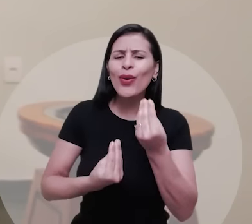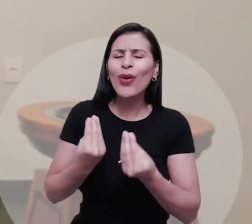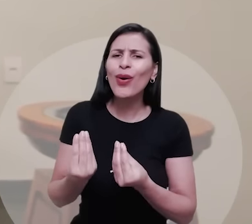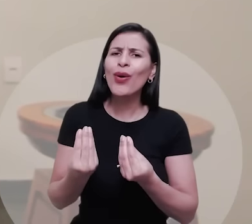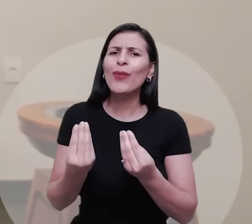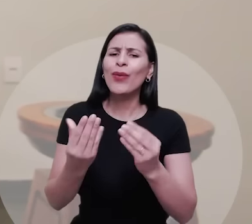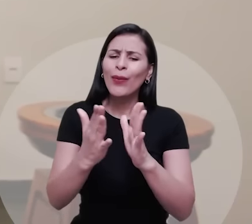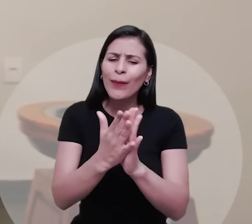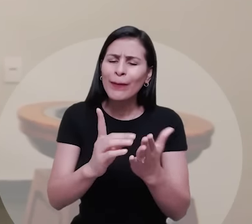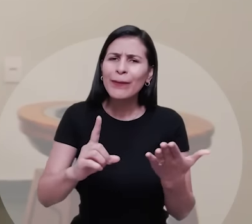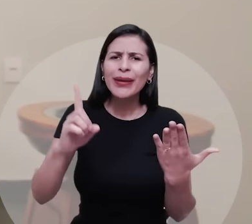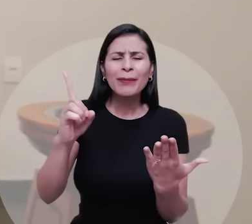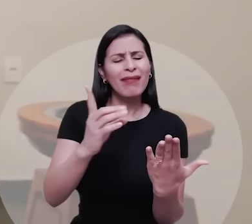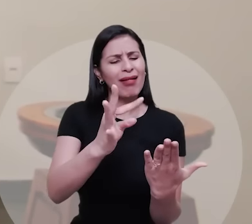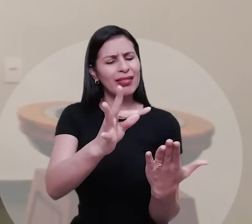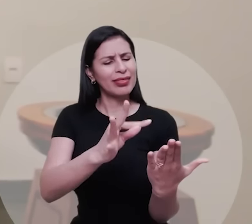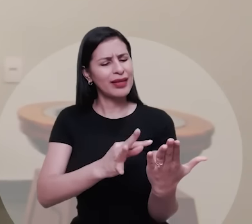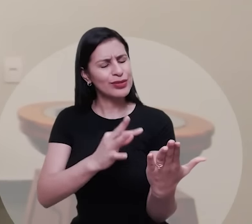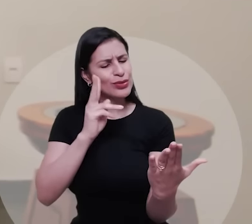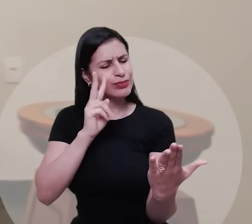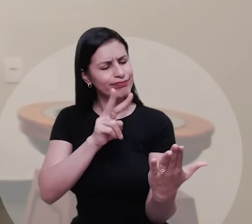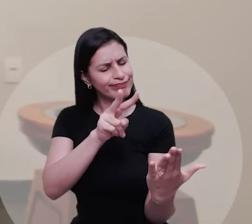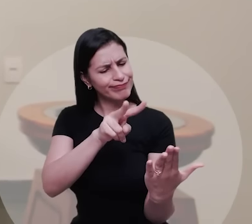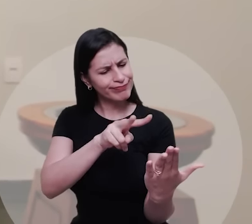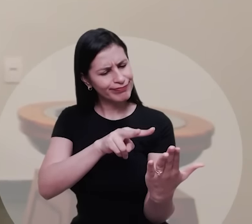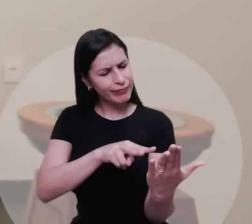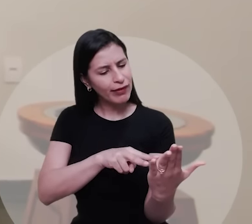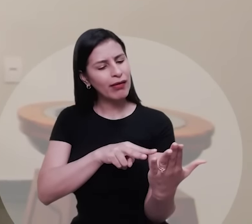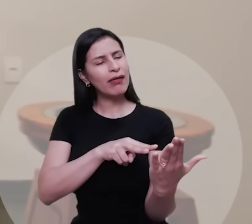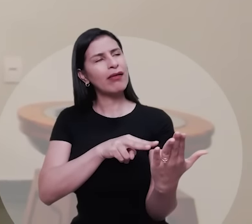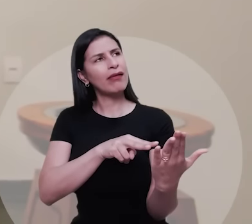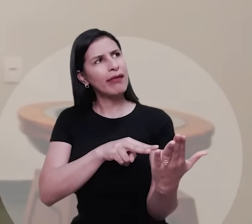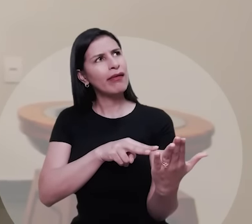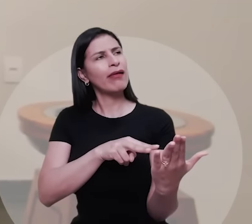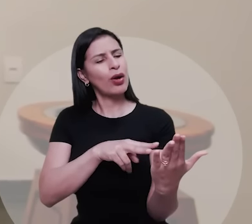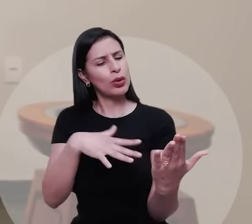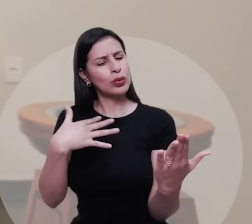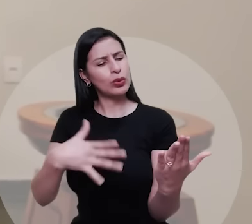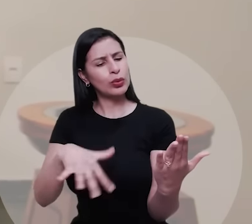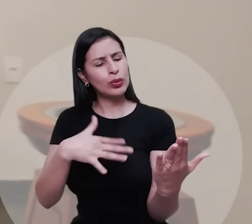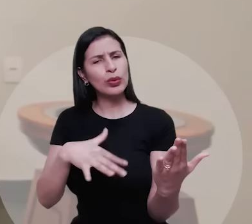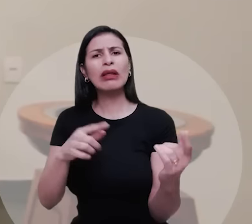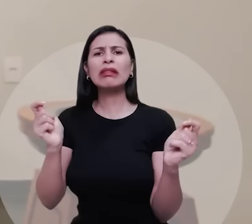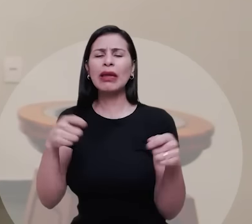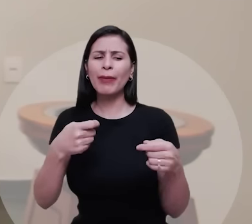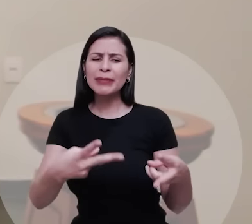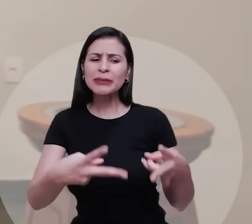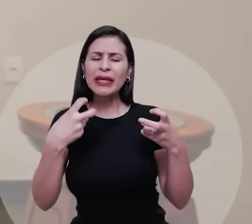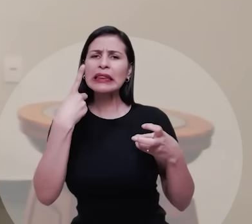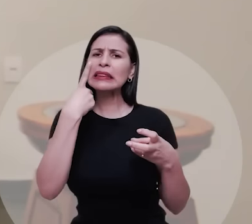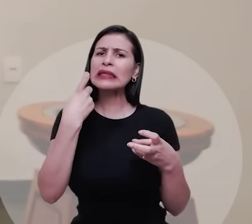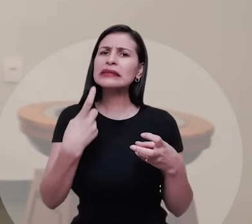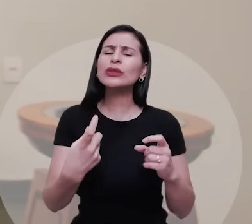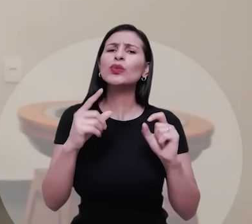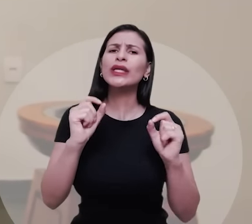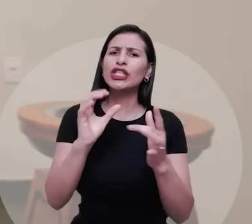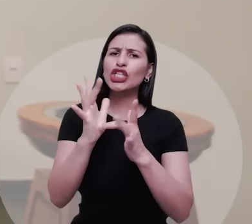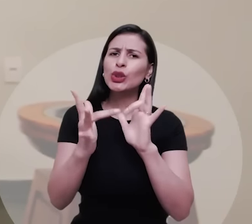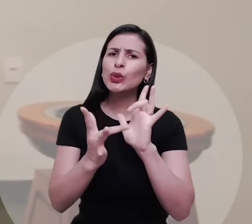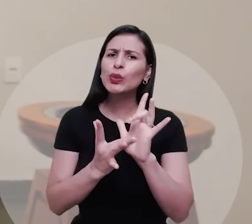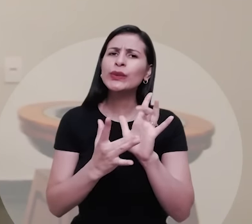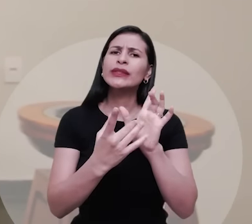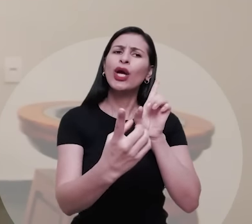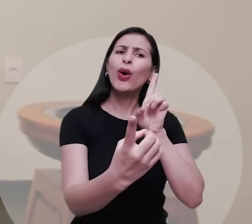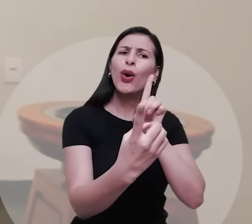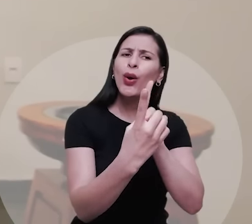experimentar e perceber quão impressionantes são os encontros de Jesus. A vida, ela